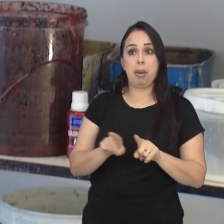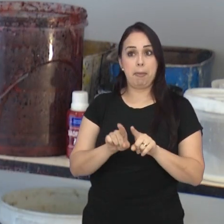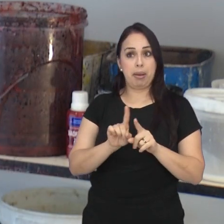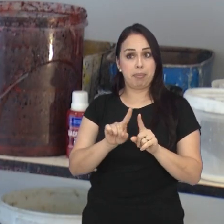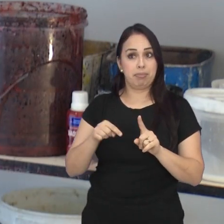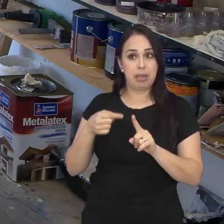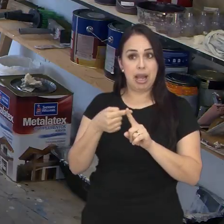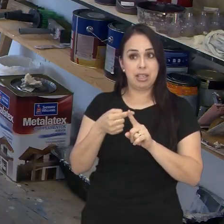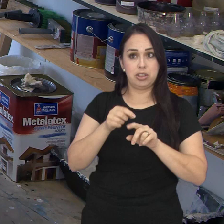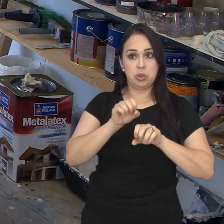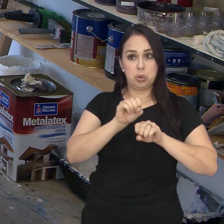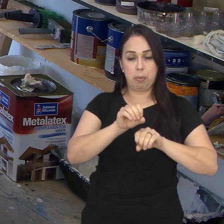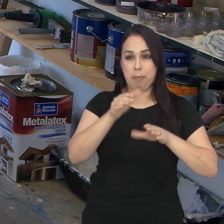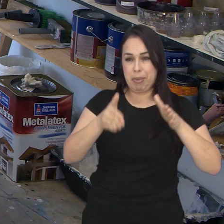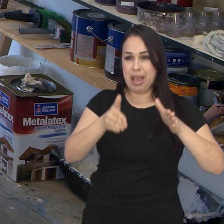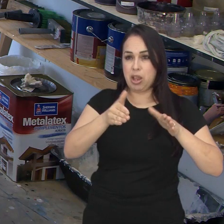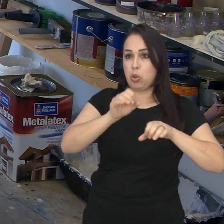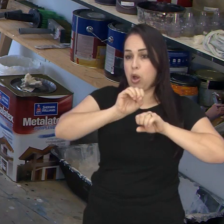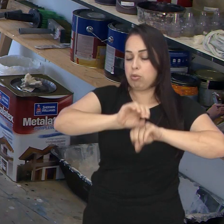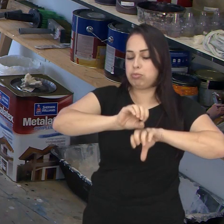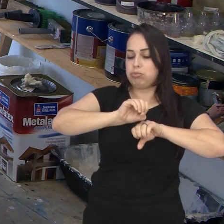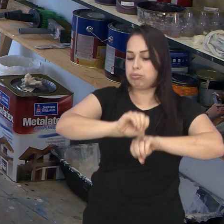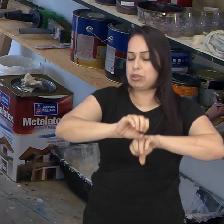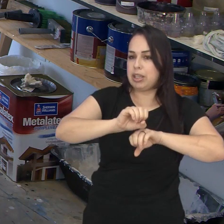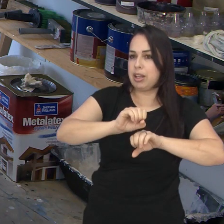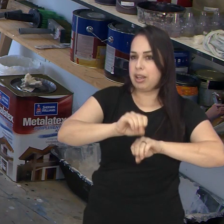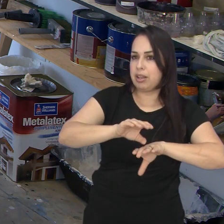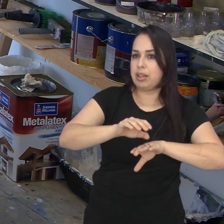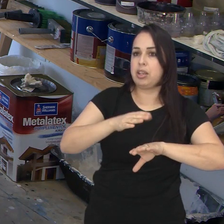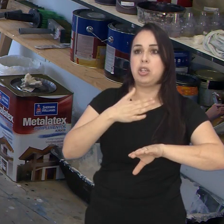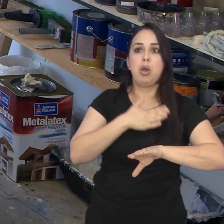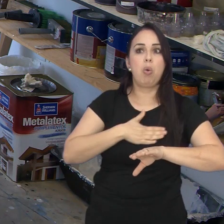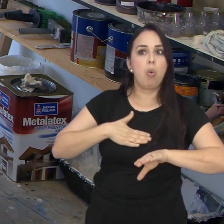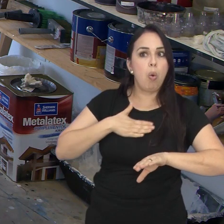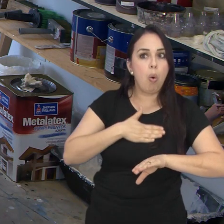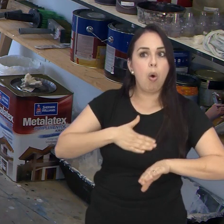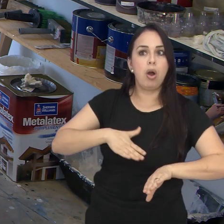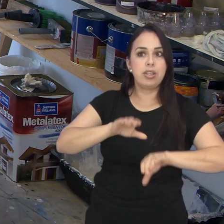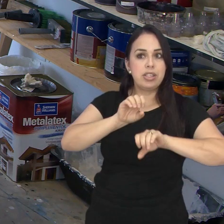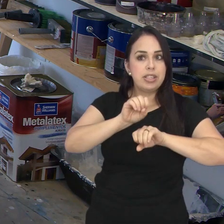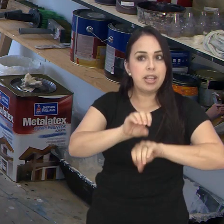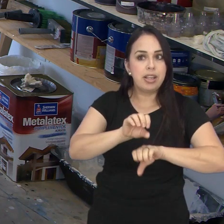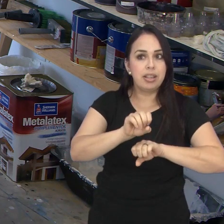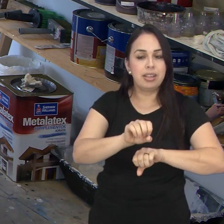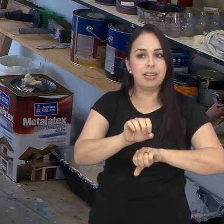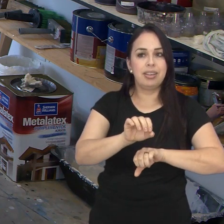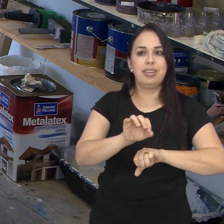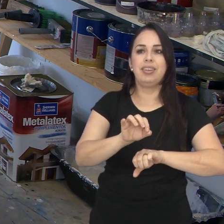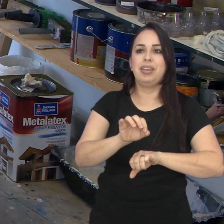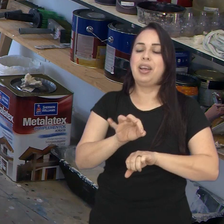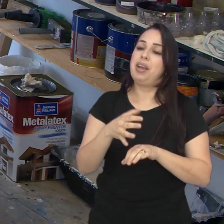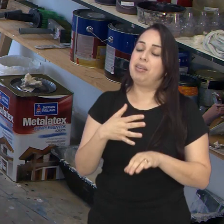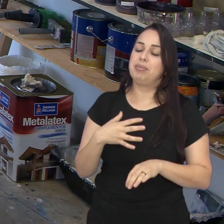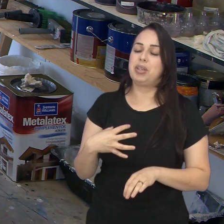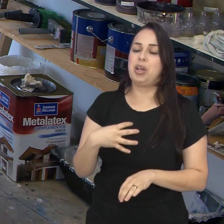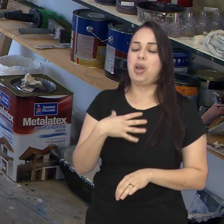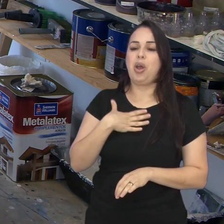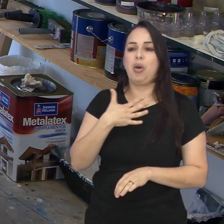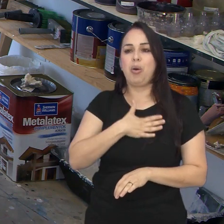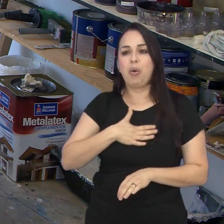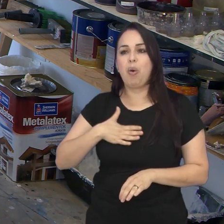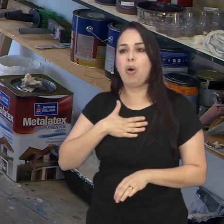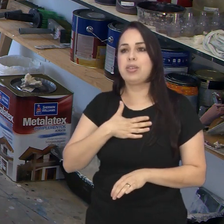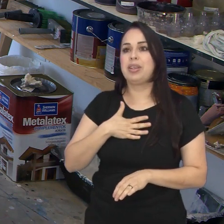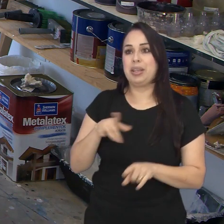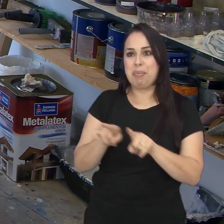dei aula num período que me ajudou muito a manter o meu trabalho. Eu gostava muito de dar aula. Eu tenho sorte nesse sentido, né?